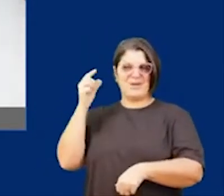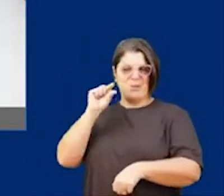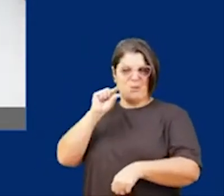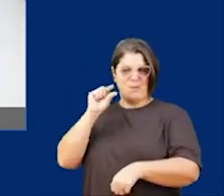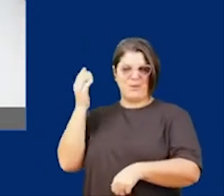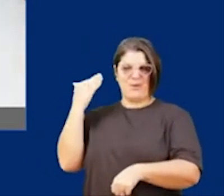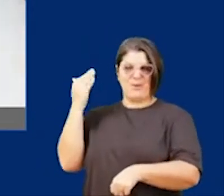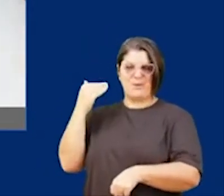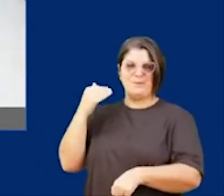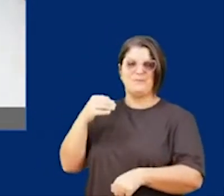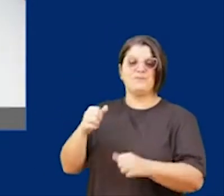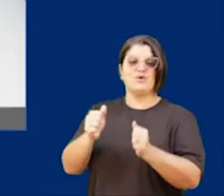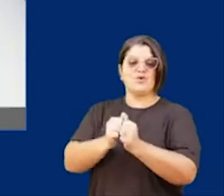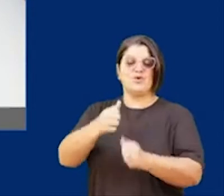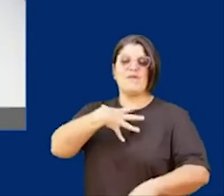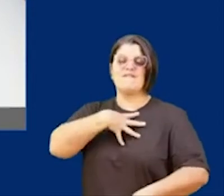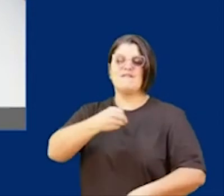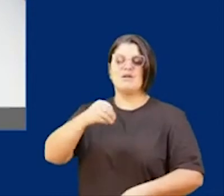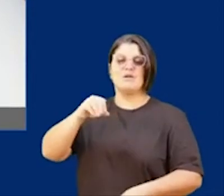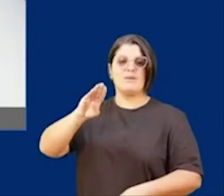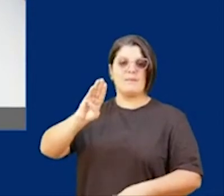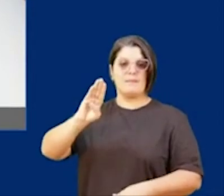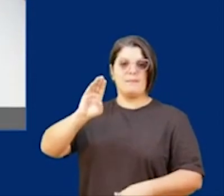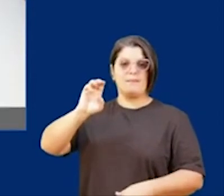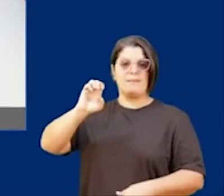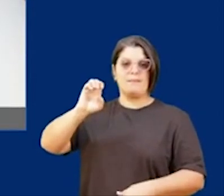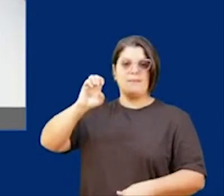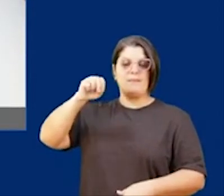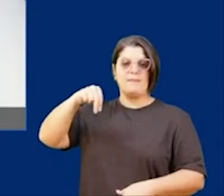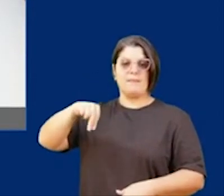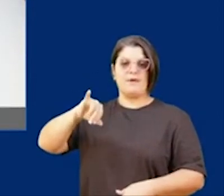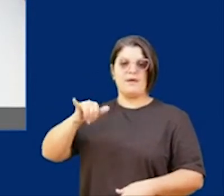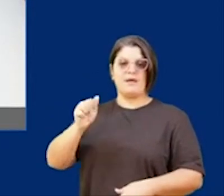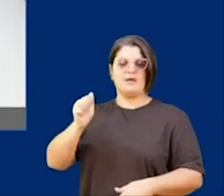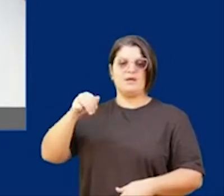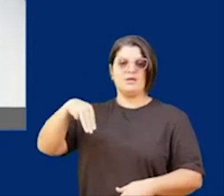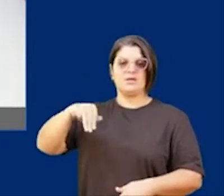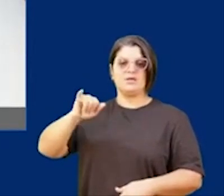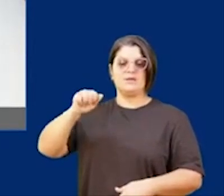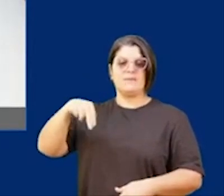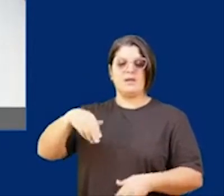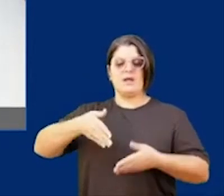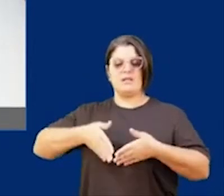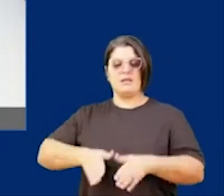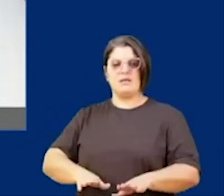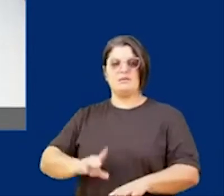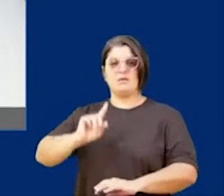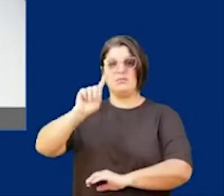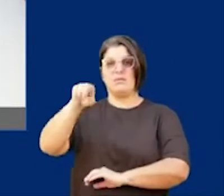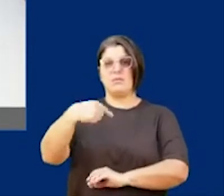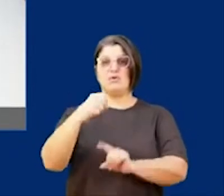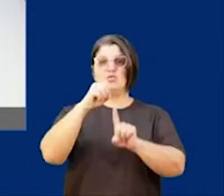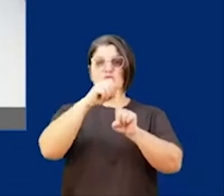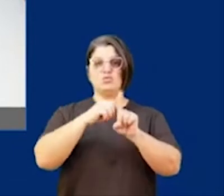o Benjamin. O Benjamin, ele nasceu e ele só foi para casa comigo quase depois de 1